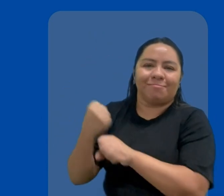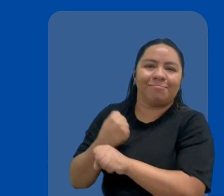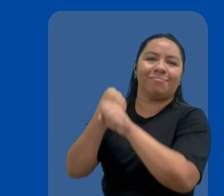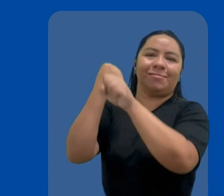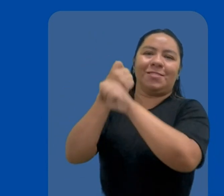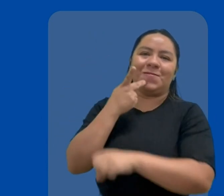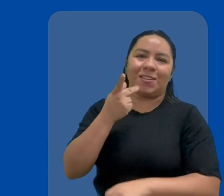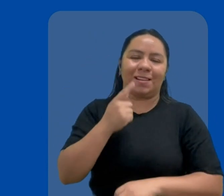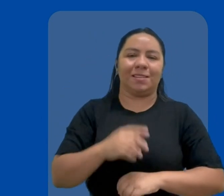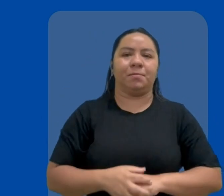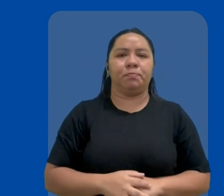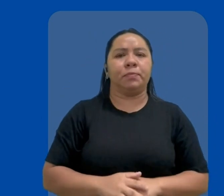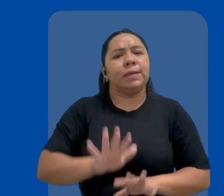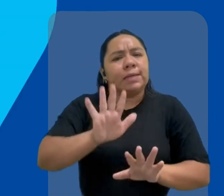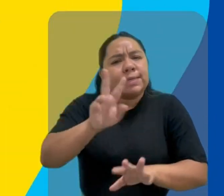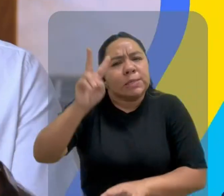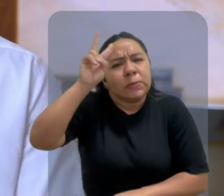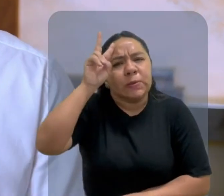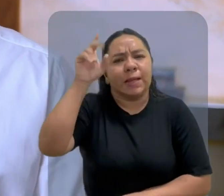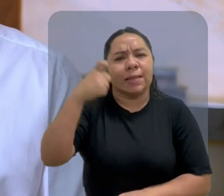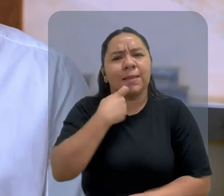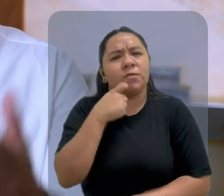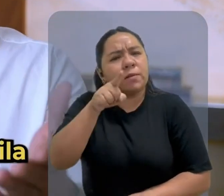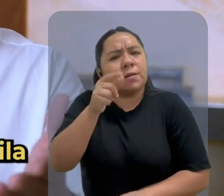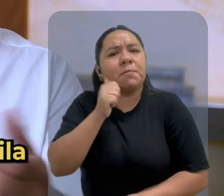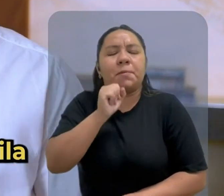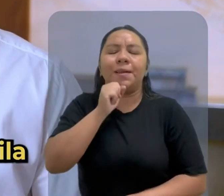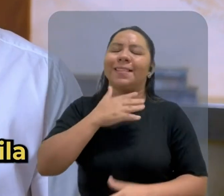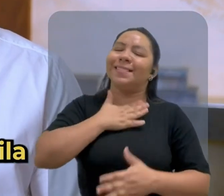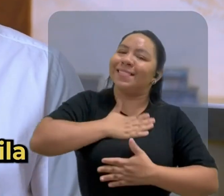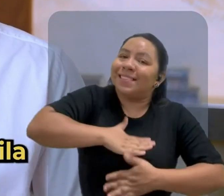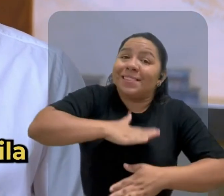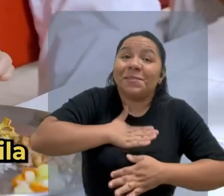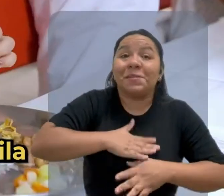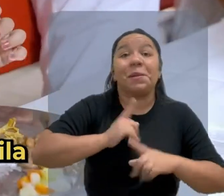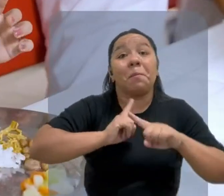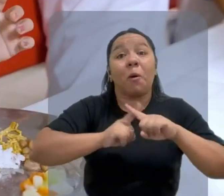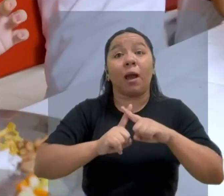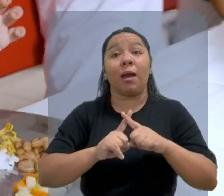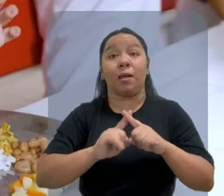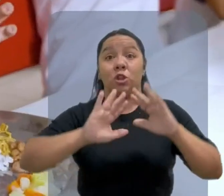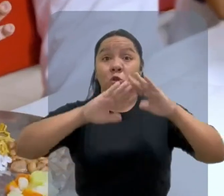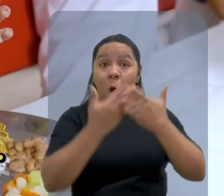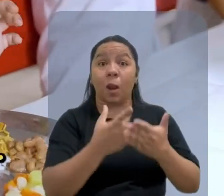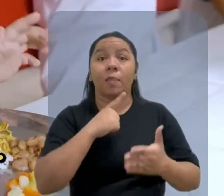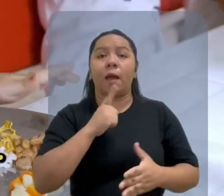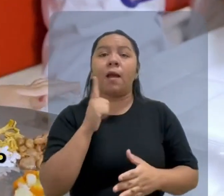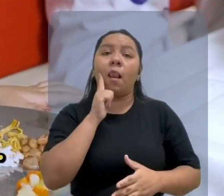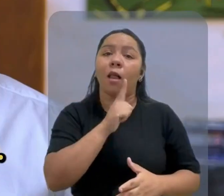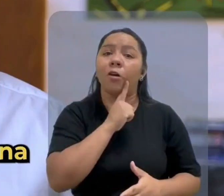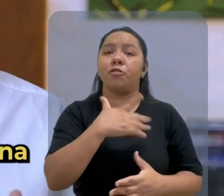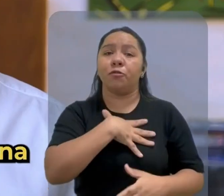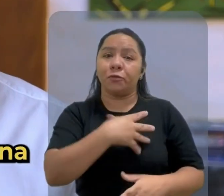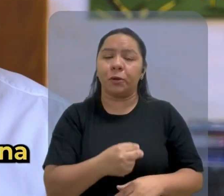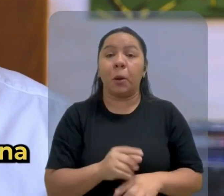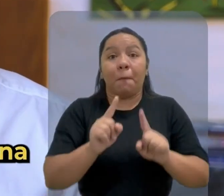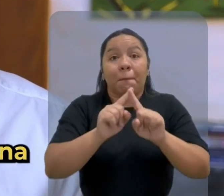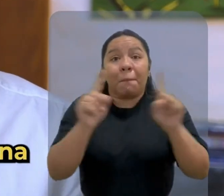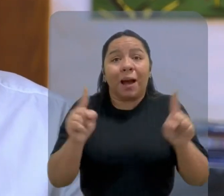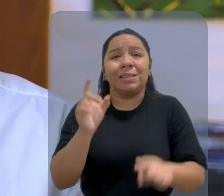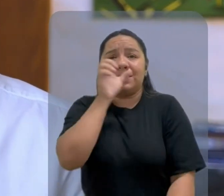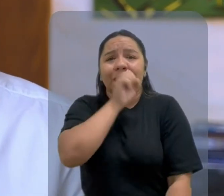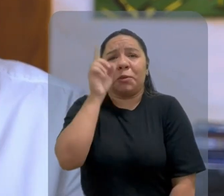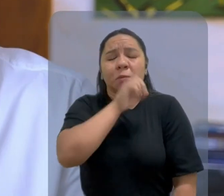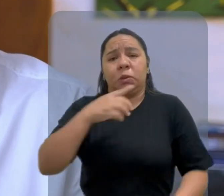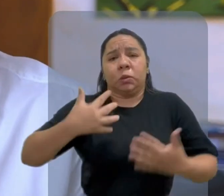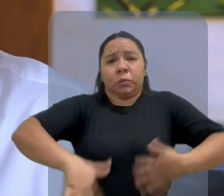maior nós faremos em Fortaleza. De segunda a sexta, você, mamãe, fica tranquila, porque seu filho tem merenda na escola. Mas chega o fim de semana